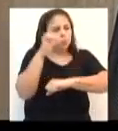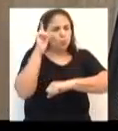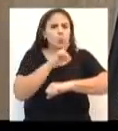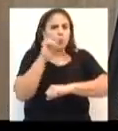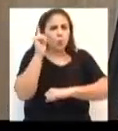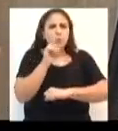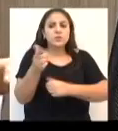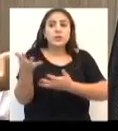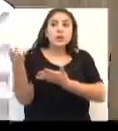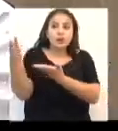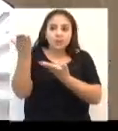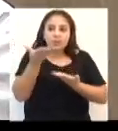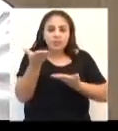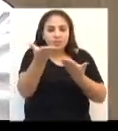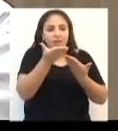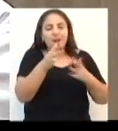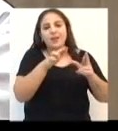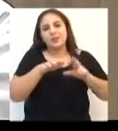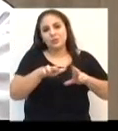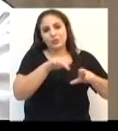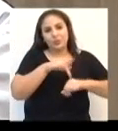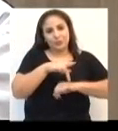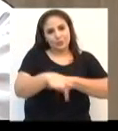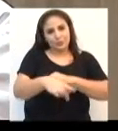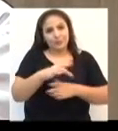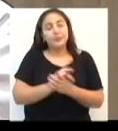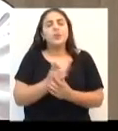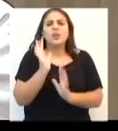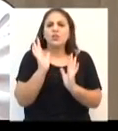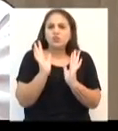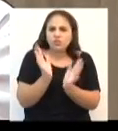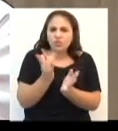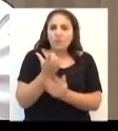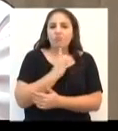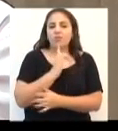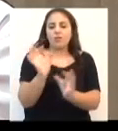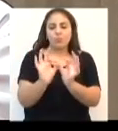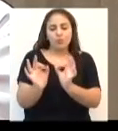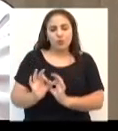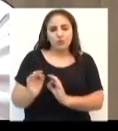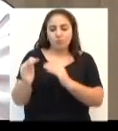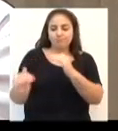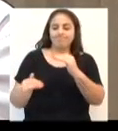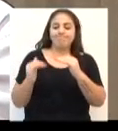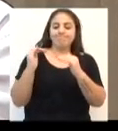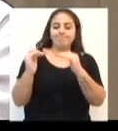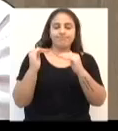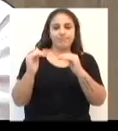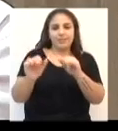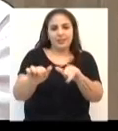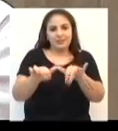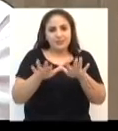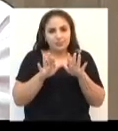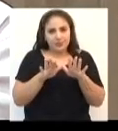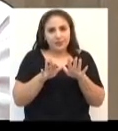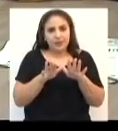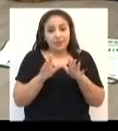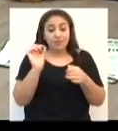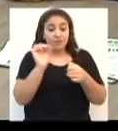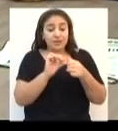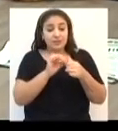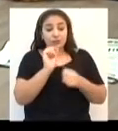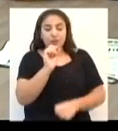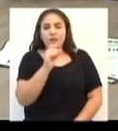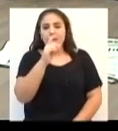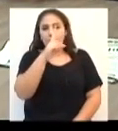a região de Passo Fundo. Já existe um projeto a nível da Assembleia, tornando o município de Passo Fundo